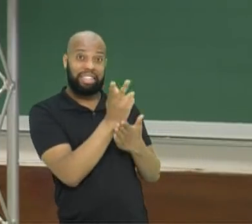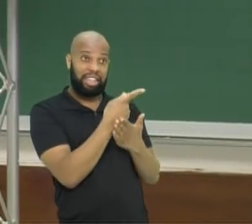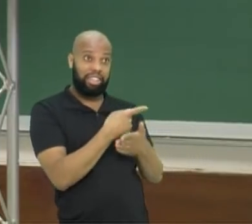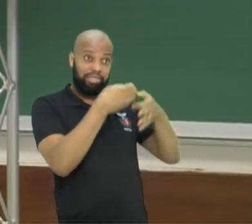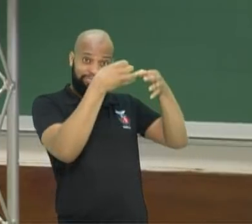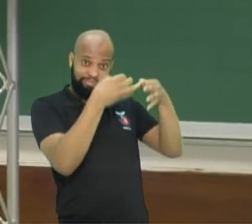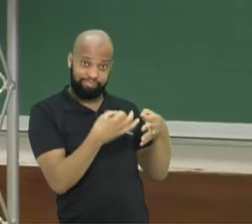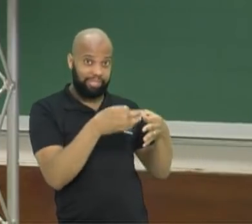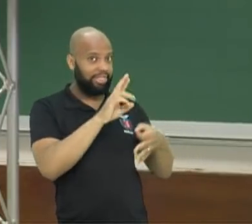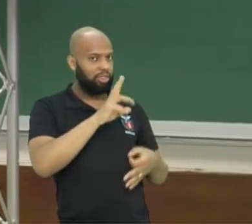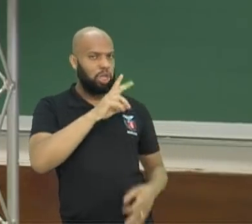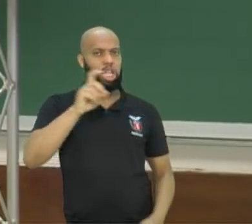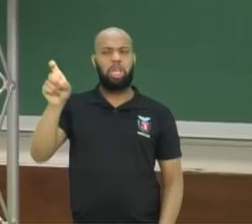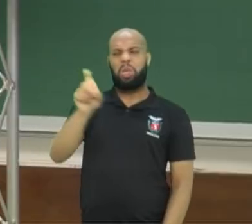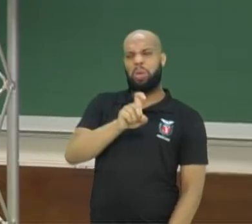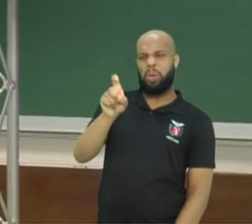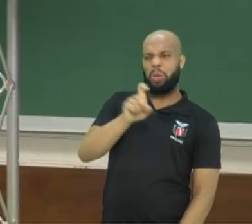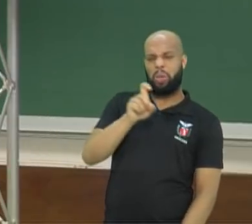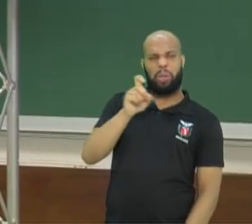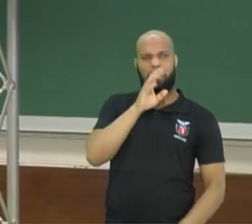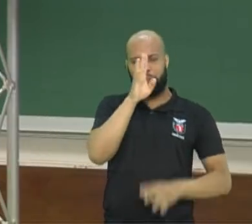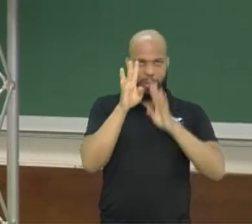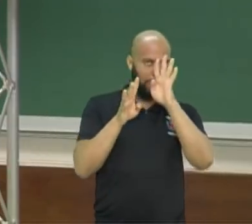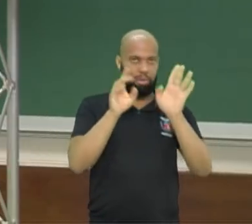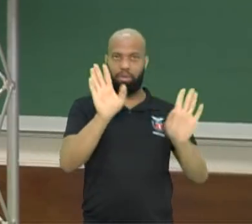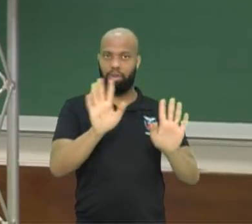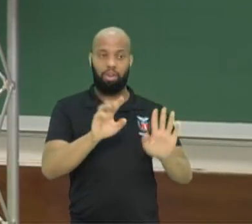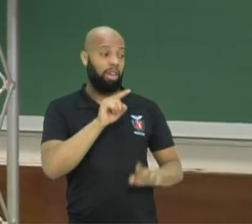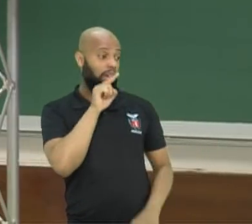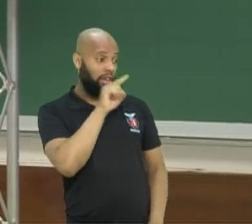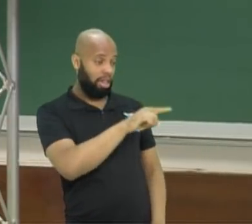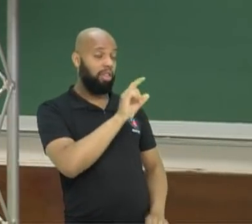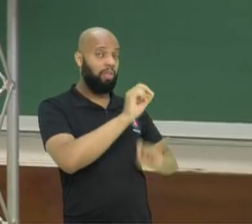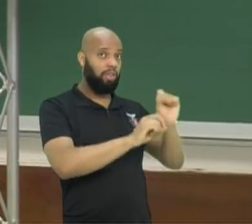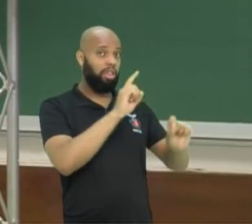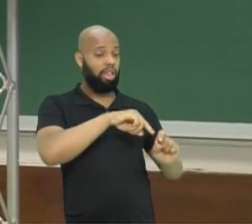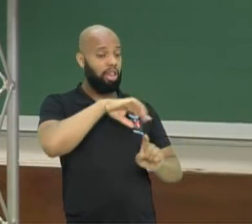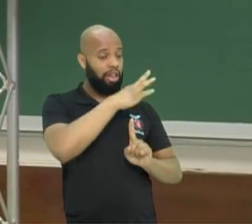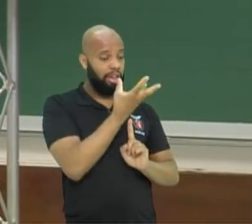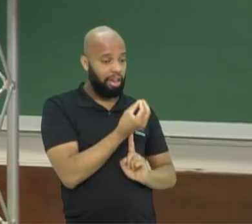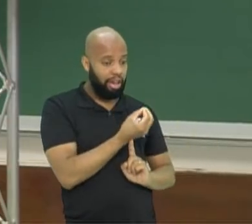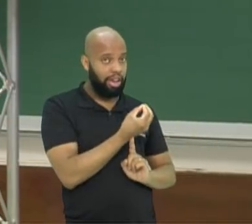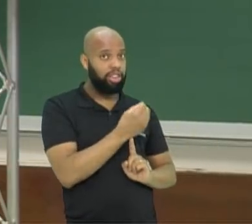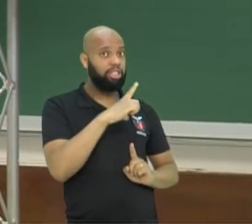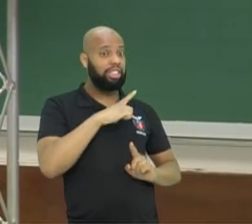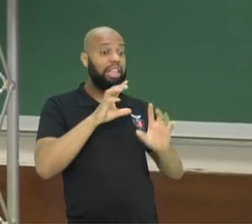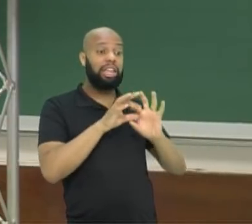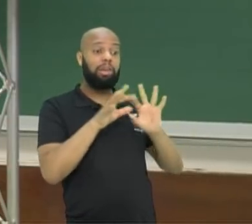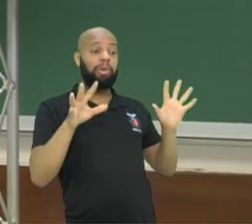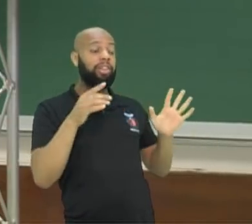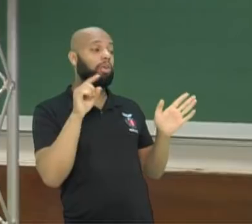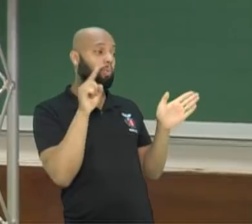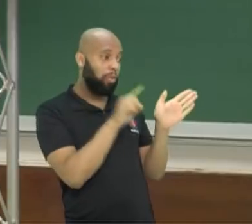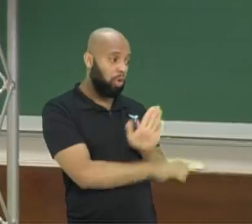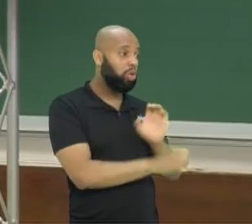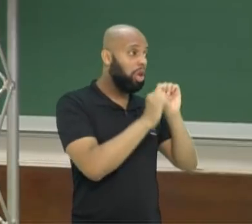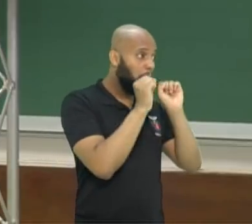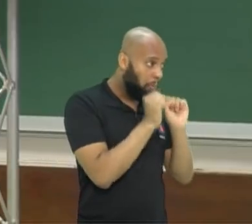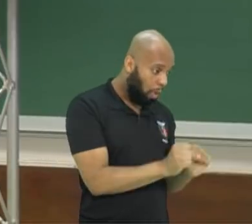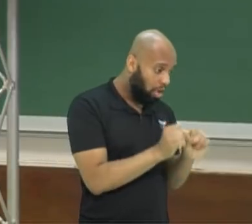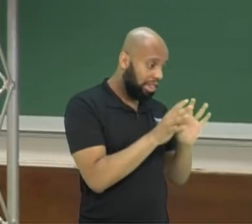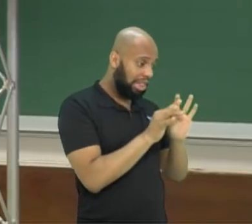pichação. Grafite é uma obra de arte, uma forma de arte feita com autorização. Então a pessoa